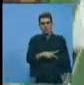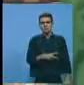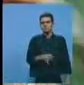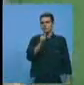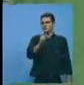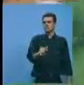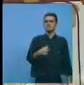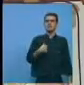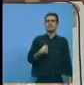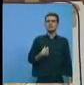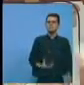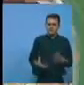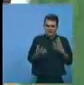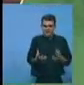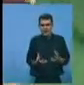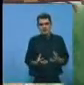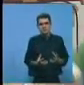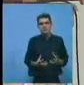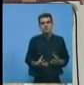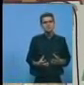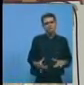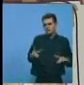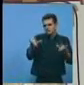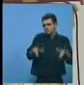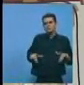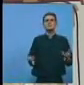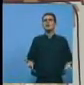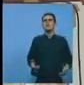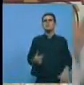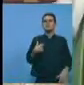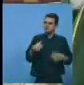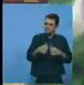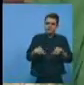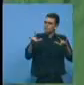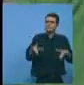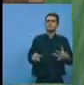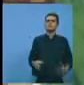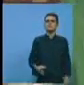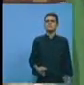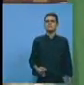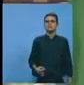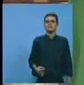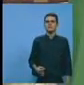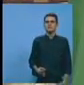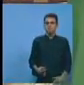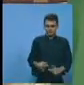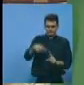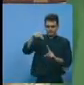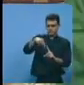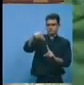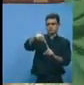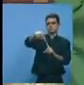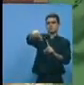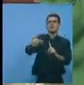pode ofender um lixo? Ninguém pode me ofender. E não foi o que Jesus Cristo fez por nós?